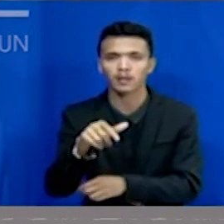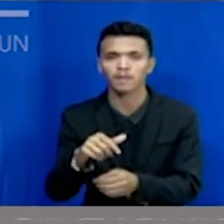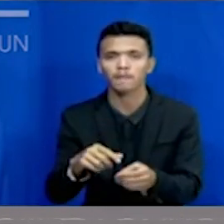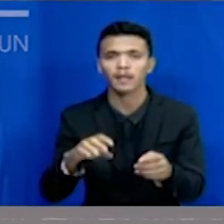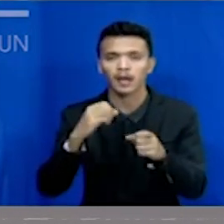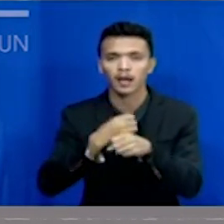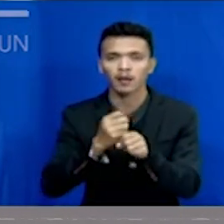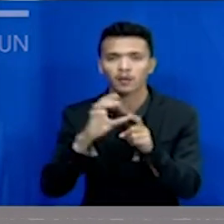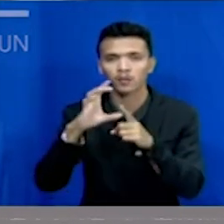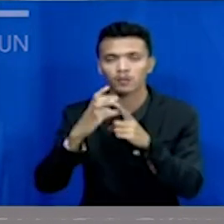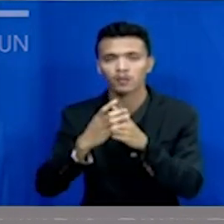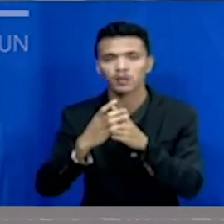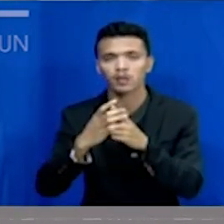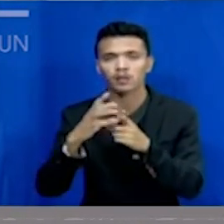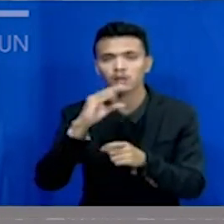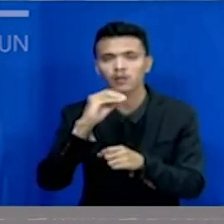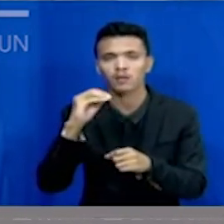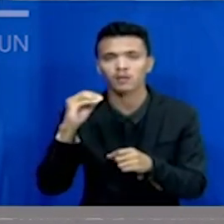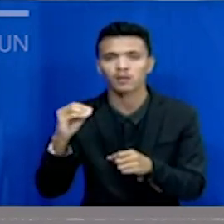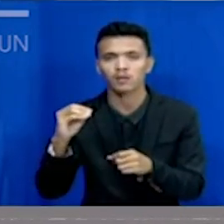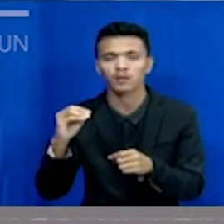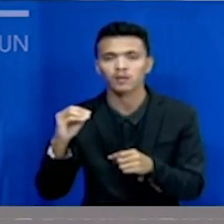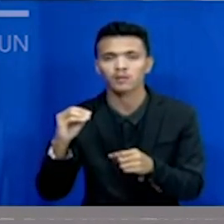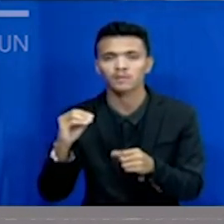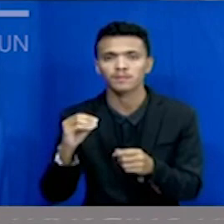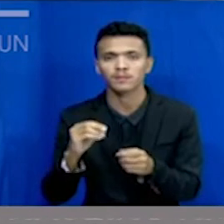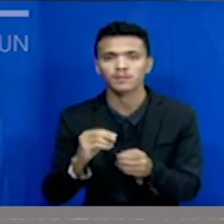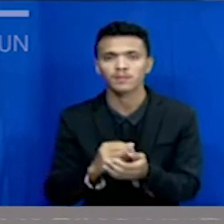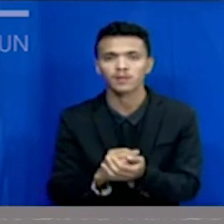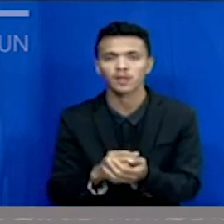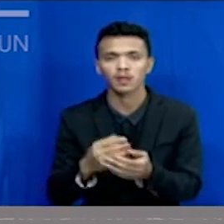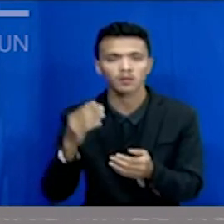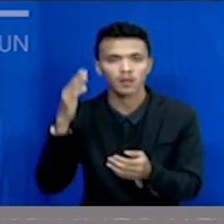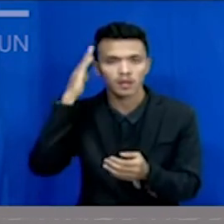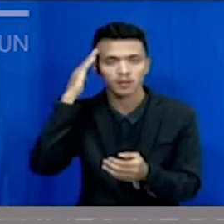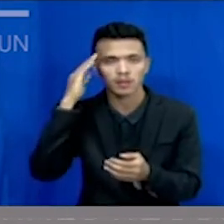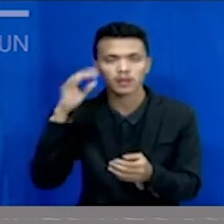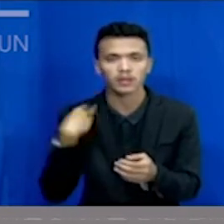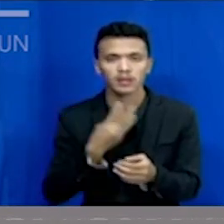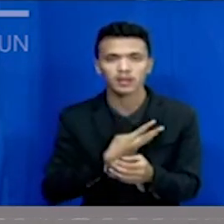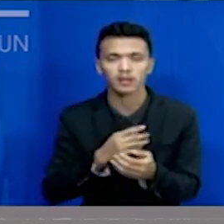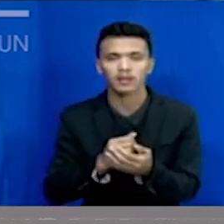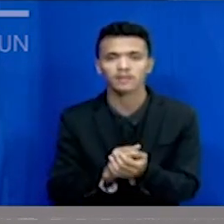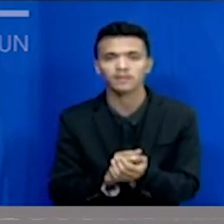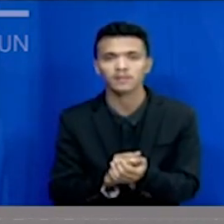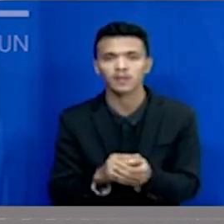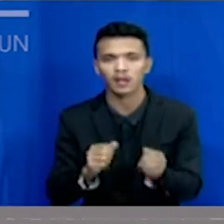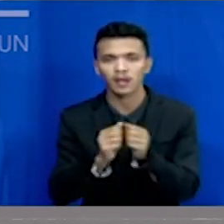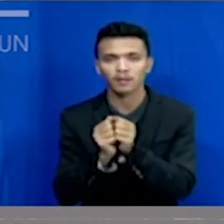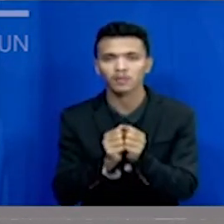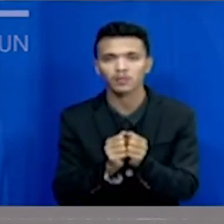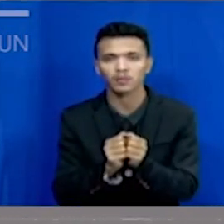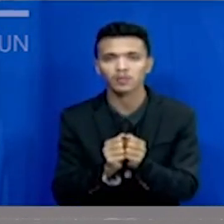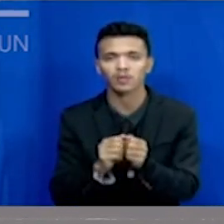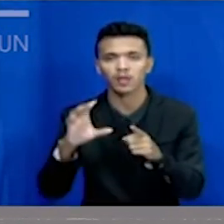kultural, umus seremonia religius ne, at unifika ita. Lisa sanulur ese rua hamutu hamutu